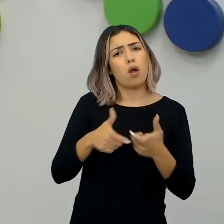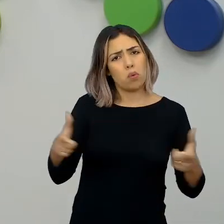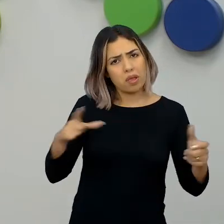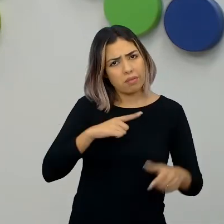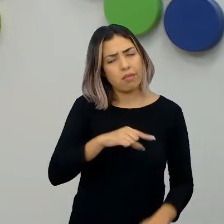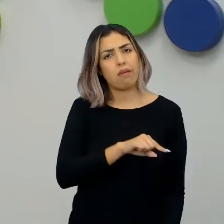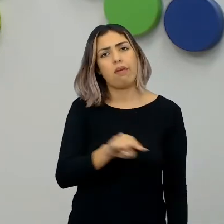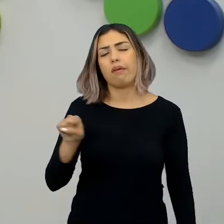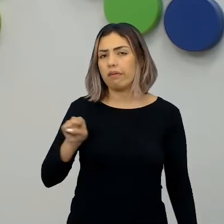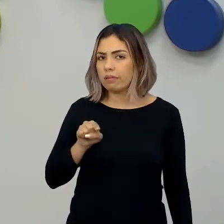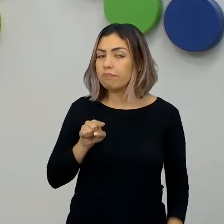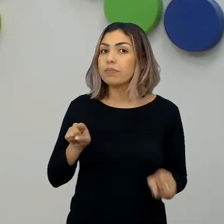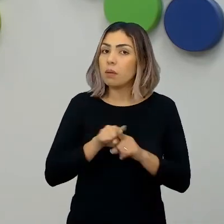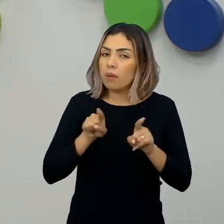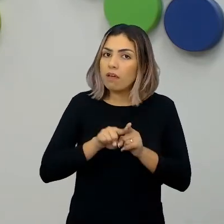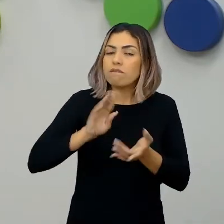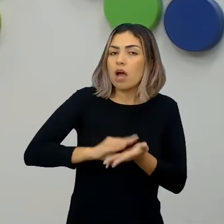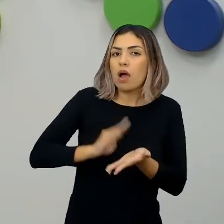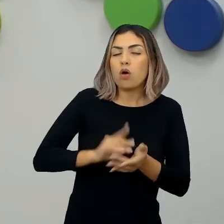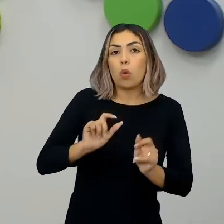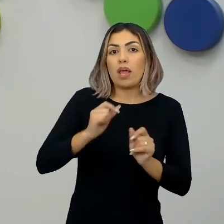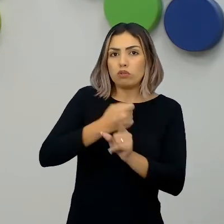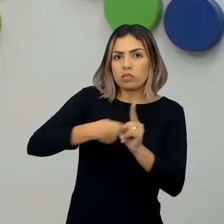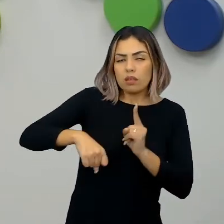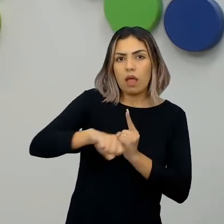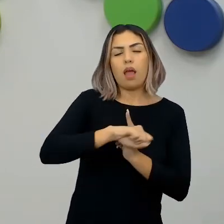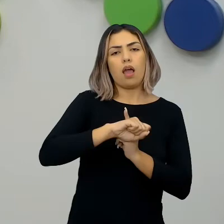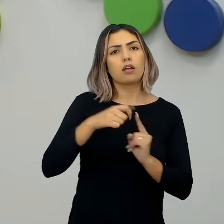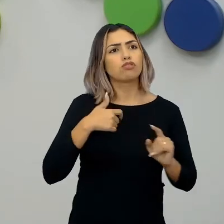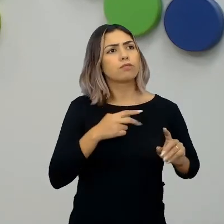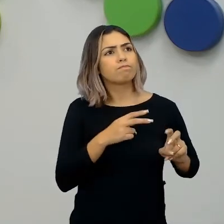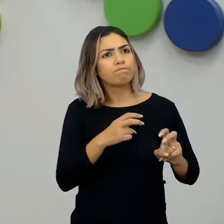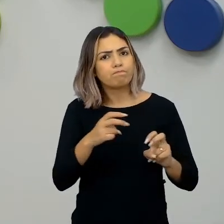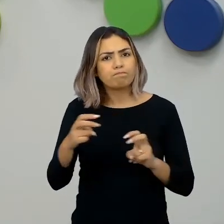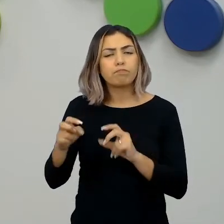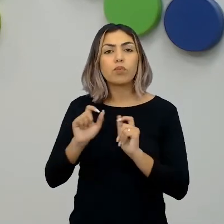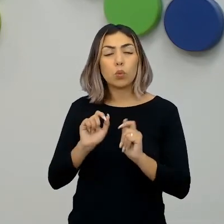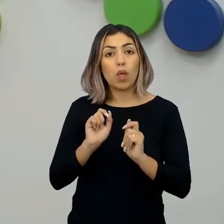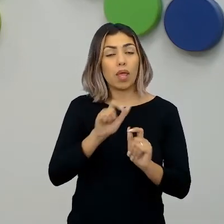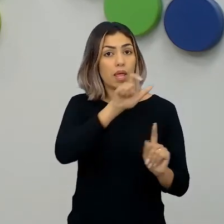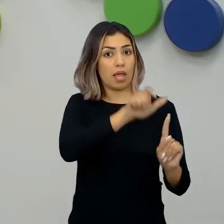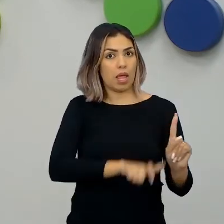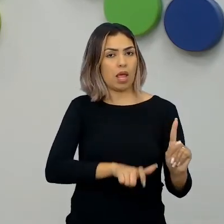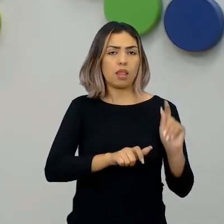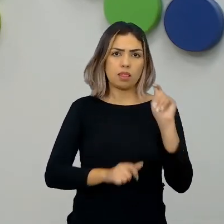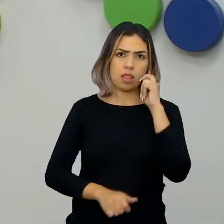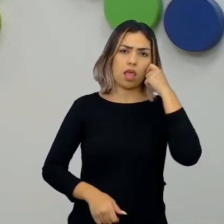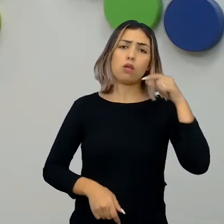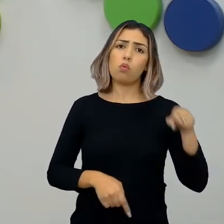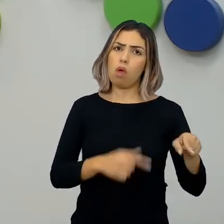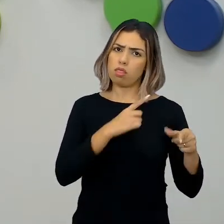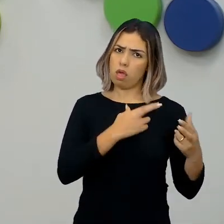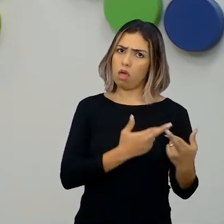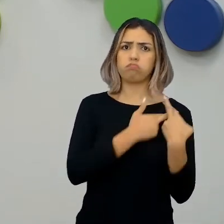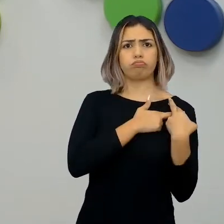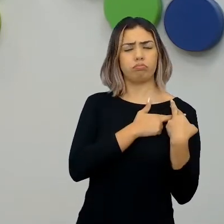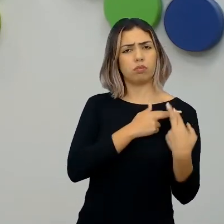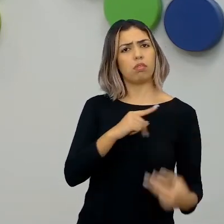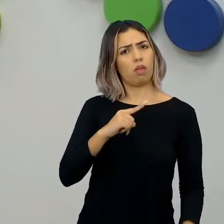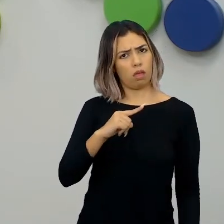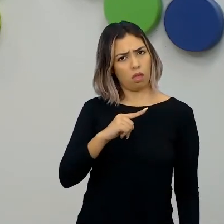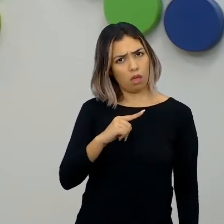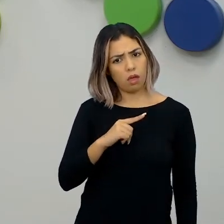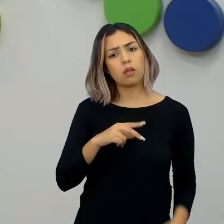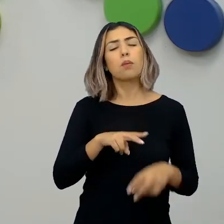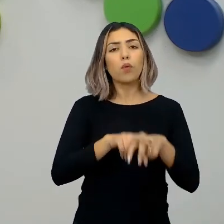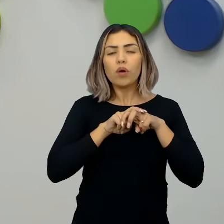sociedade o fato de que as pessoas negras, elas são muito responsabilizadas pelo que elas fazem, por isso eu falei também dos